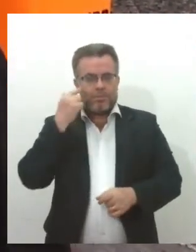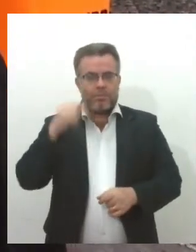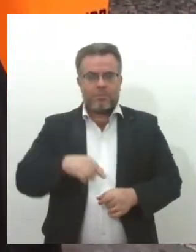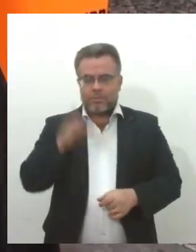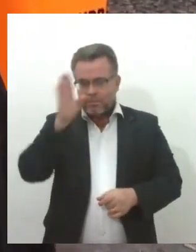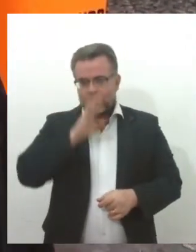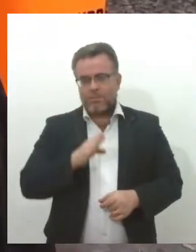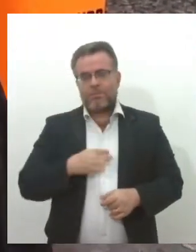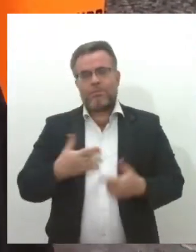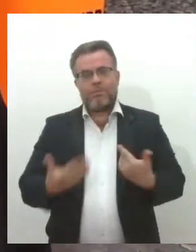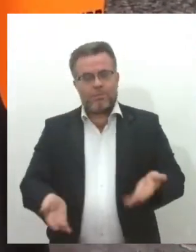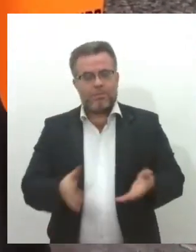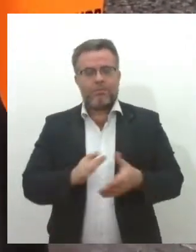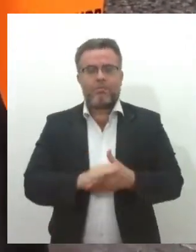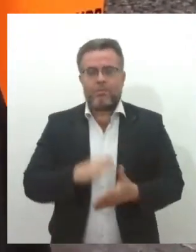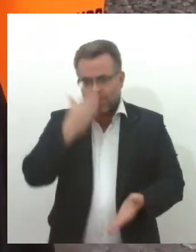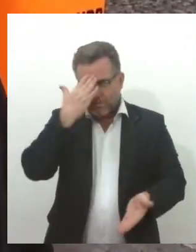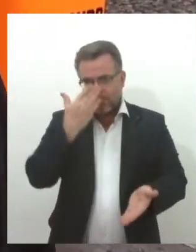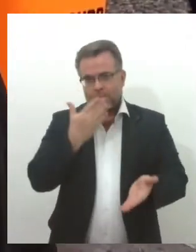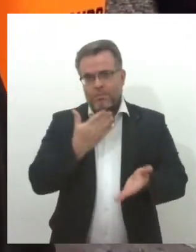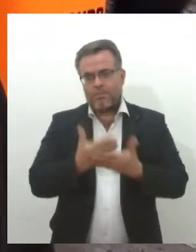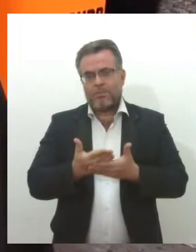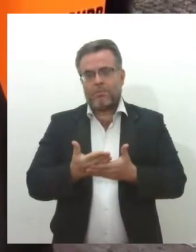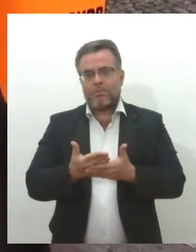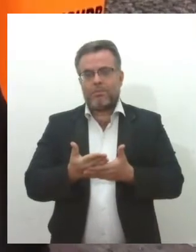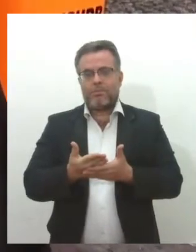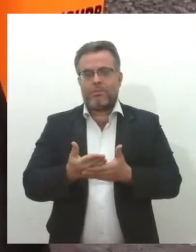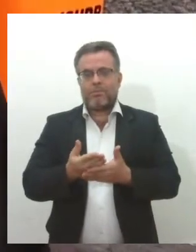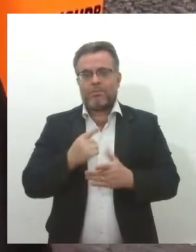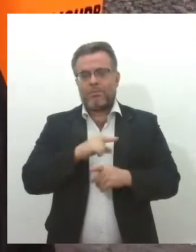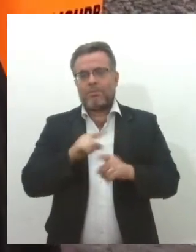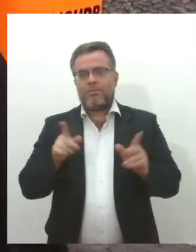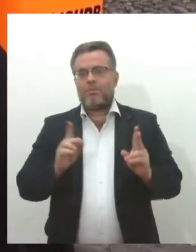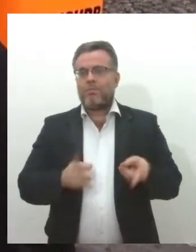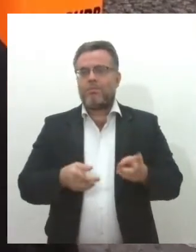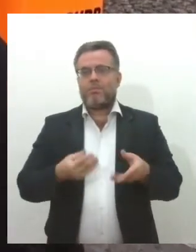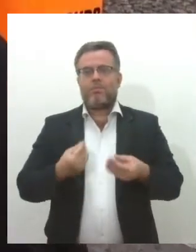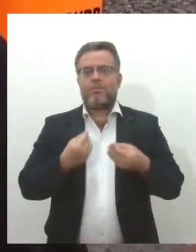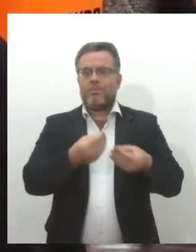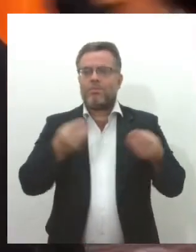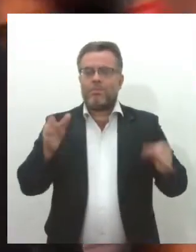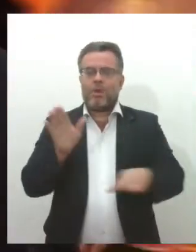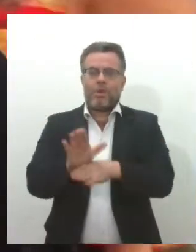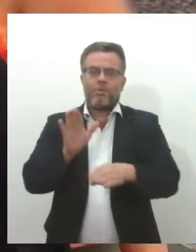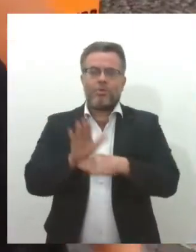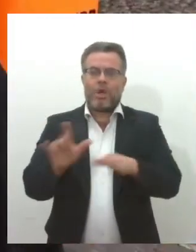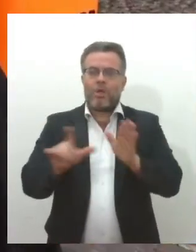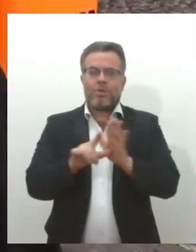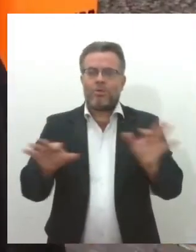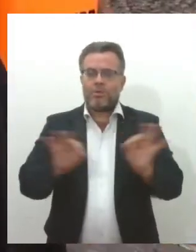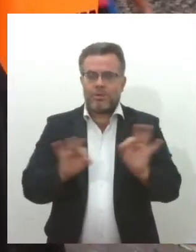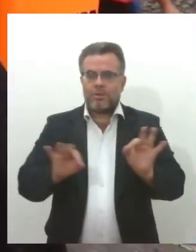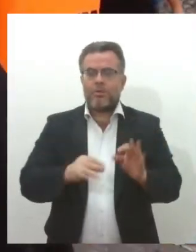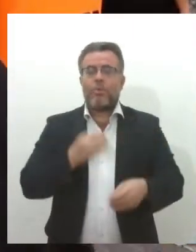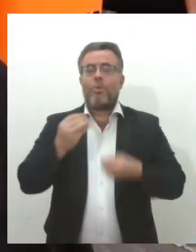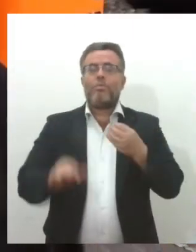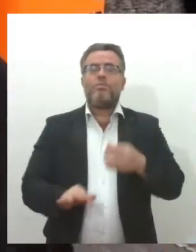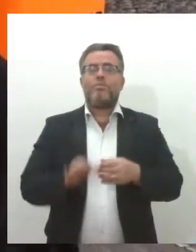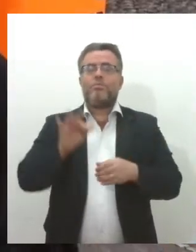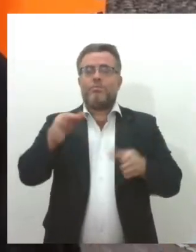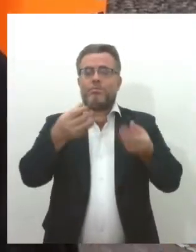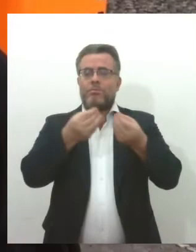é eu acredito que algo que sem remuneração para os estabelecimentos pode chegar a trazer